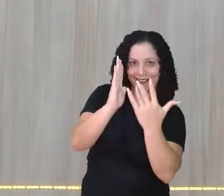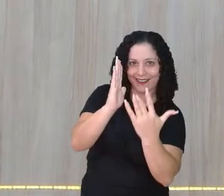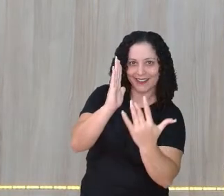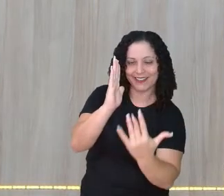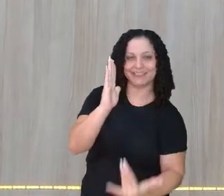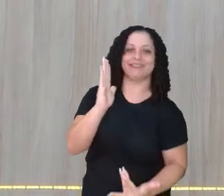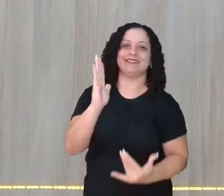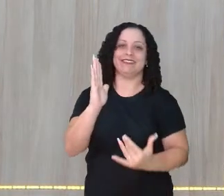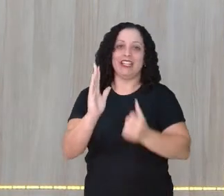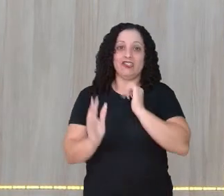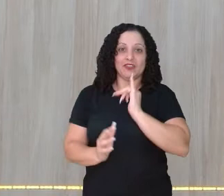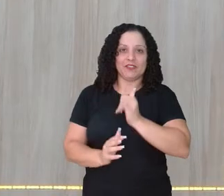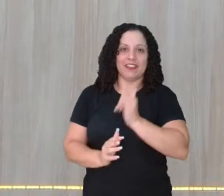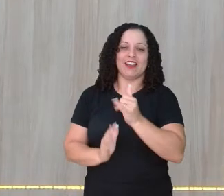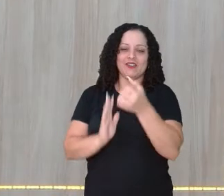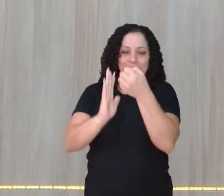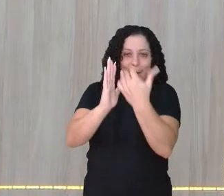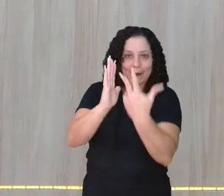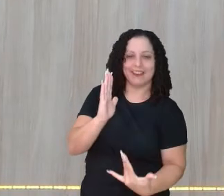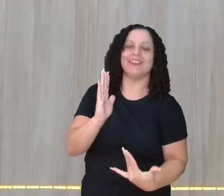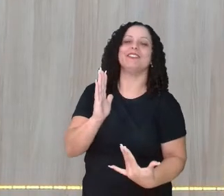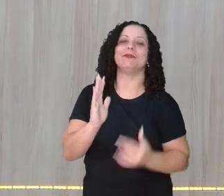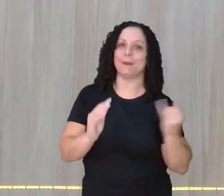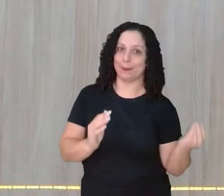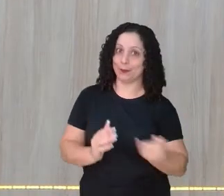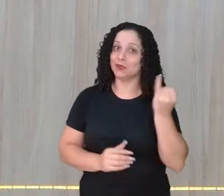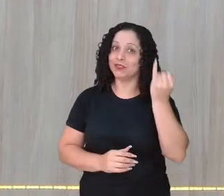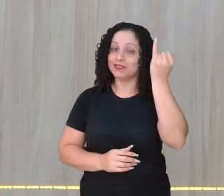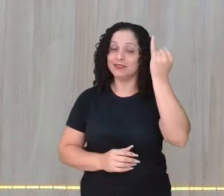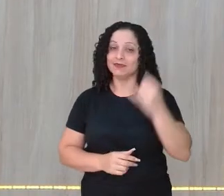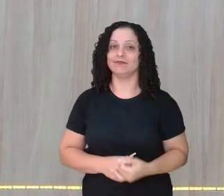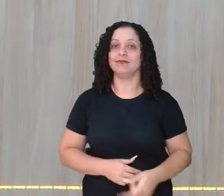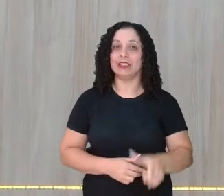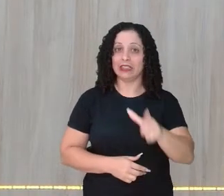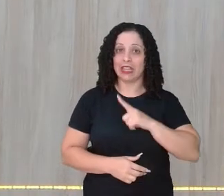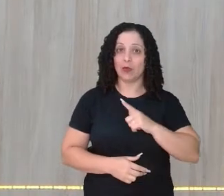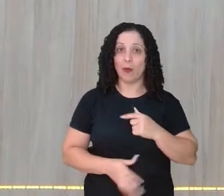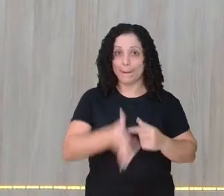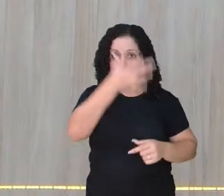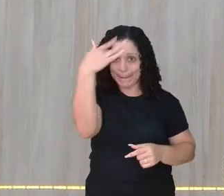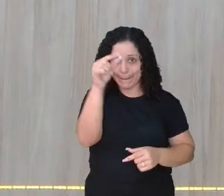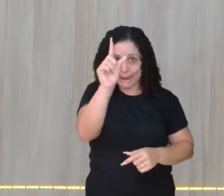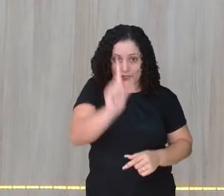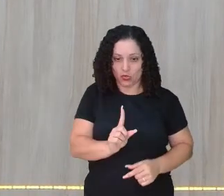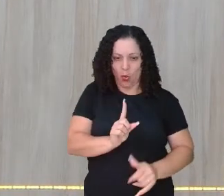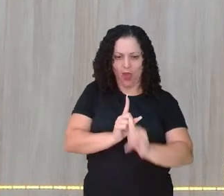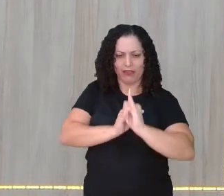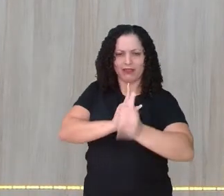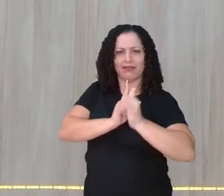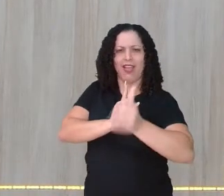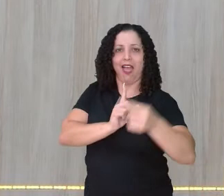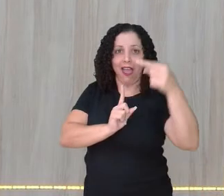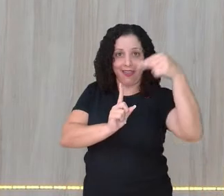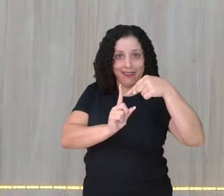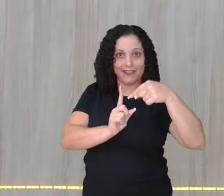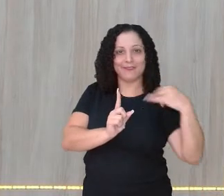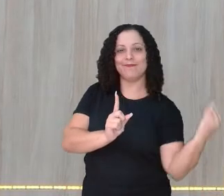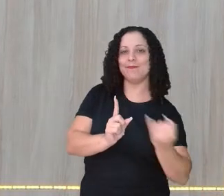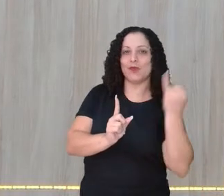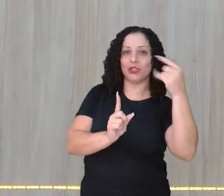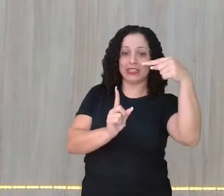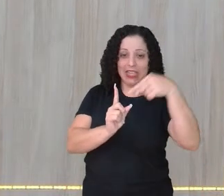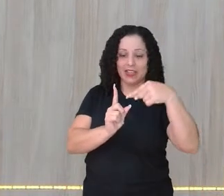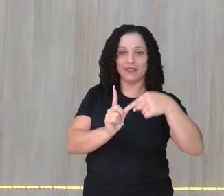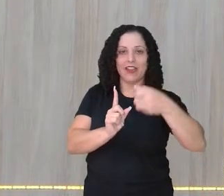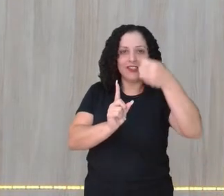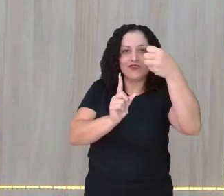sendo narrado aí, certo? E a gente tem um narrador. O narrador é muito importante, porque ele que vai guiar. A